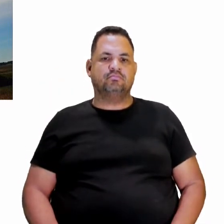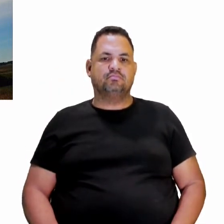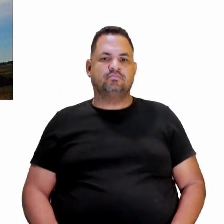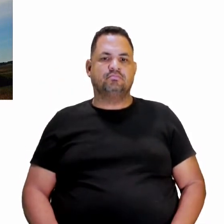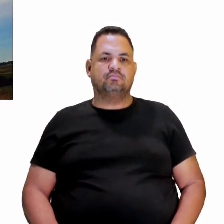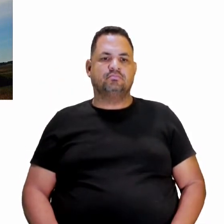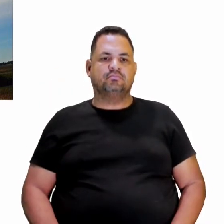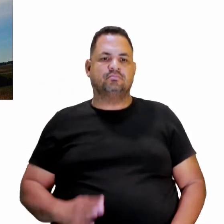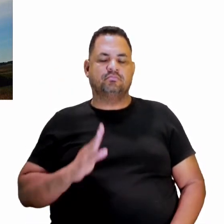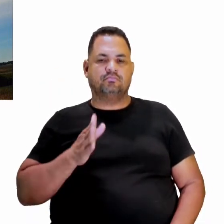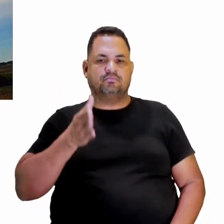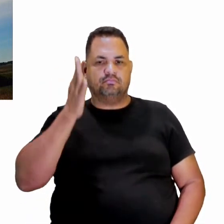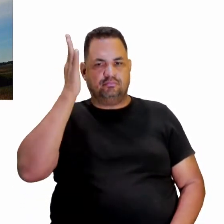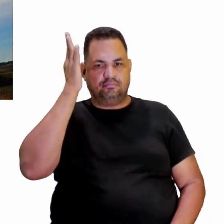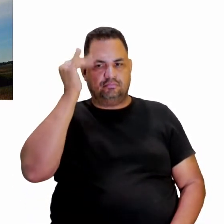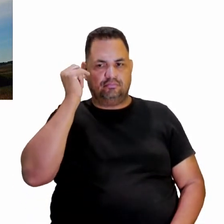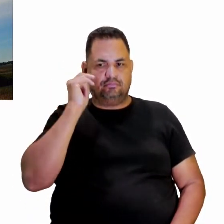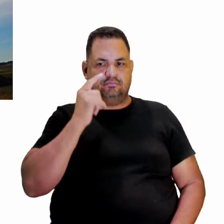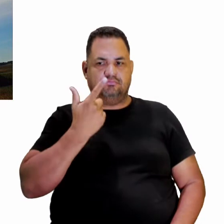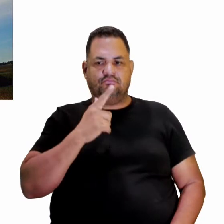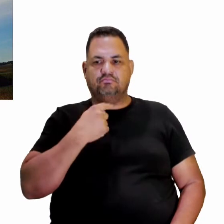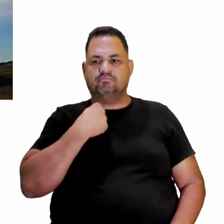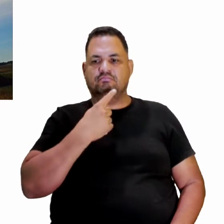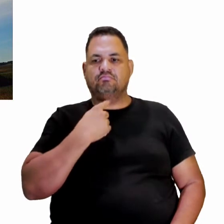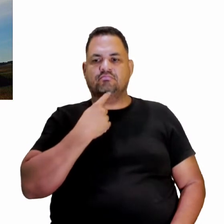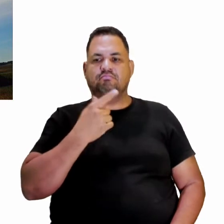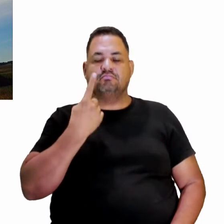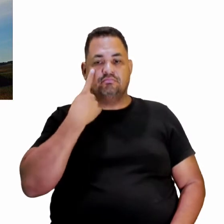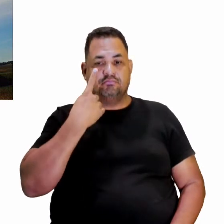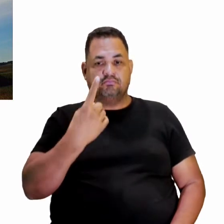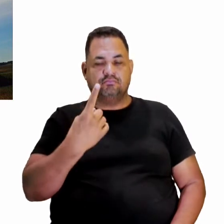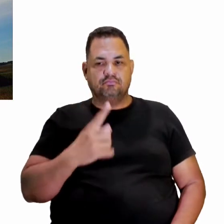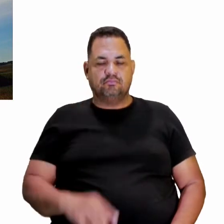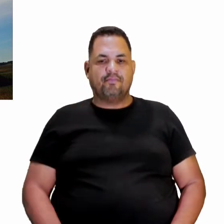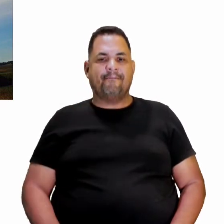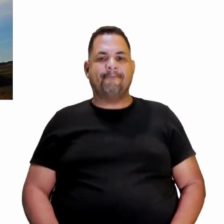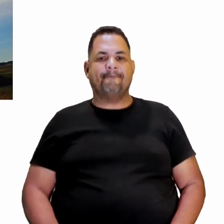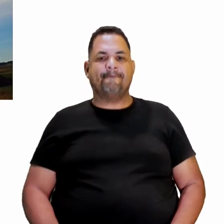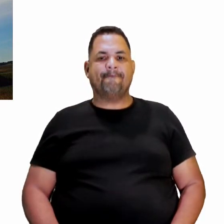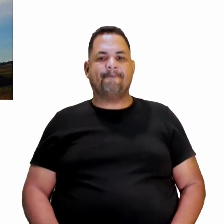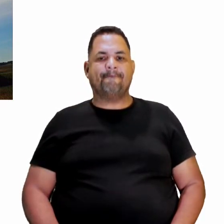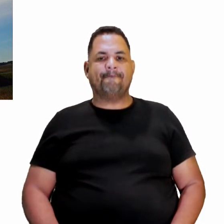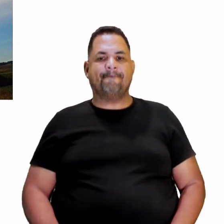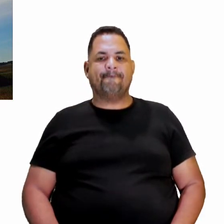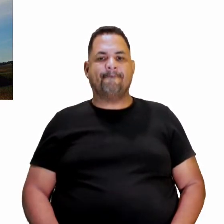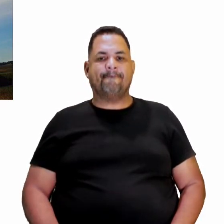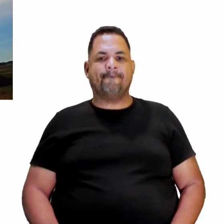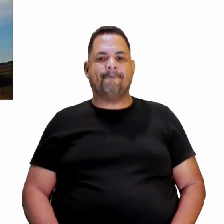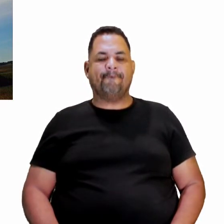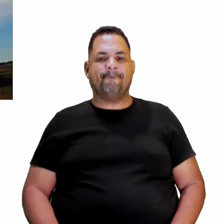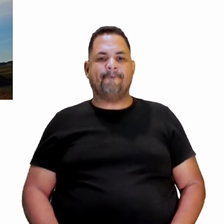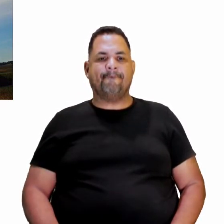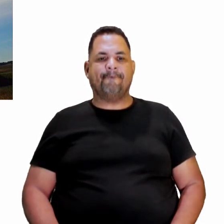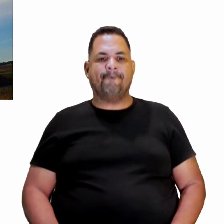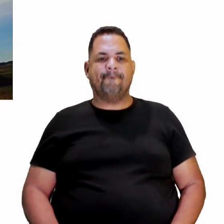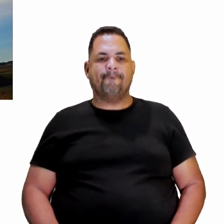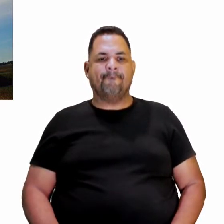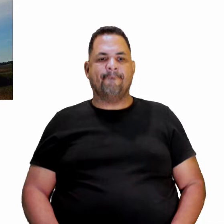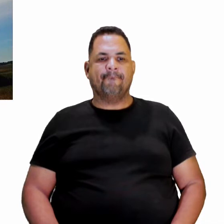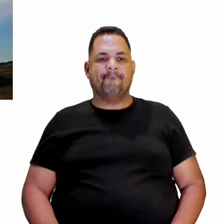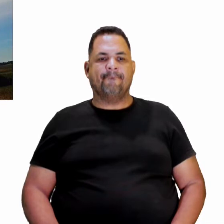Aí você já sabe, não vai ter mais dúvida toda vez que olhar. No, I didn't. I